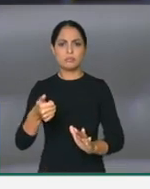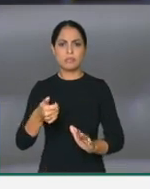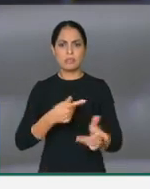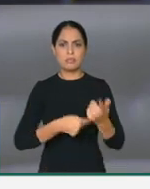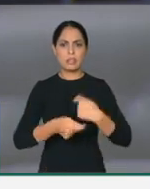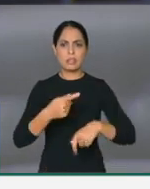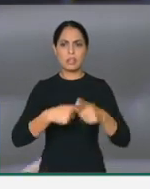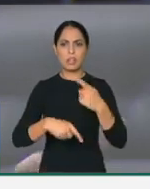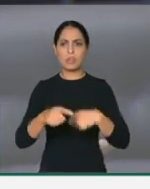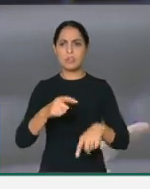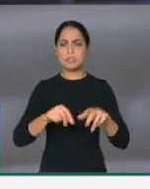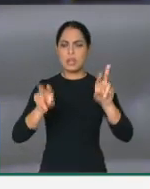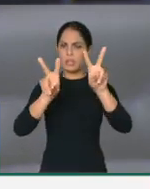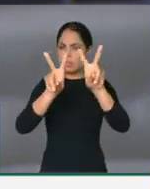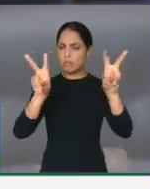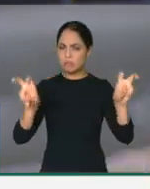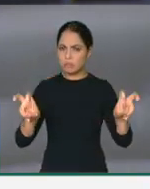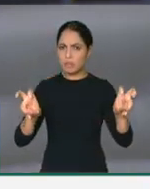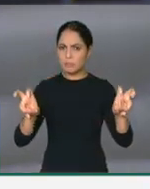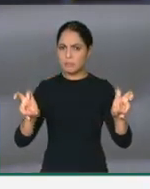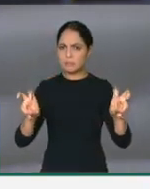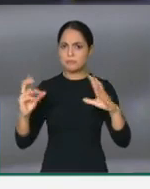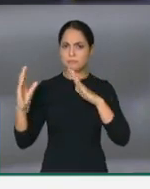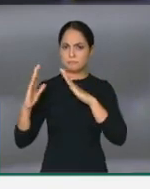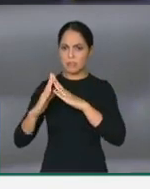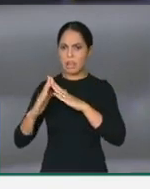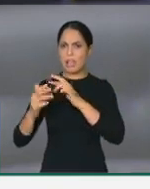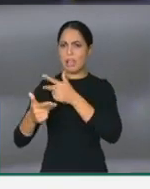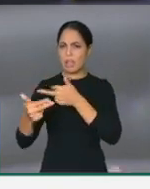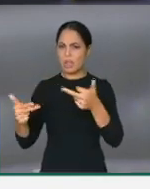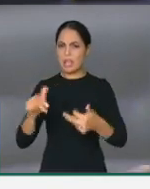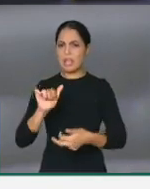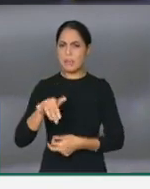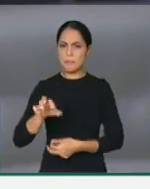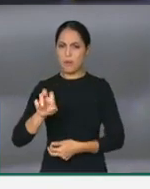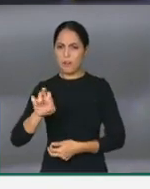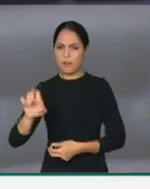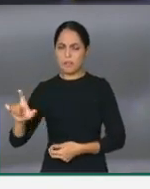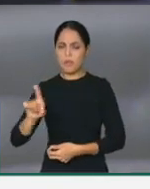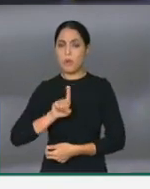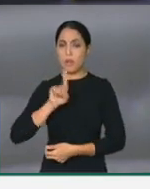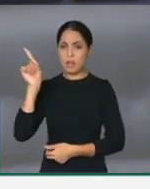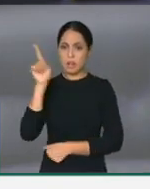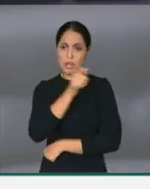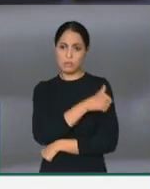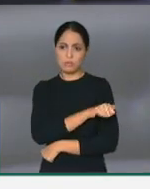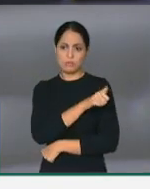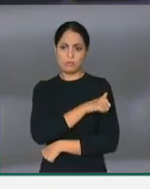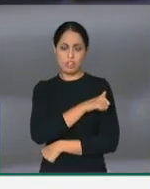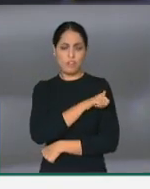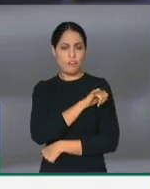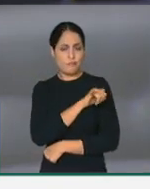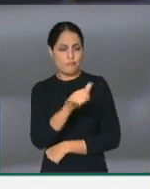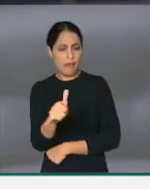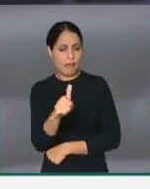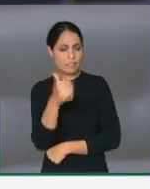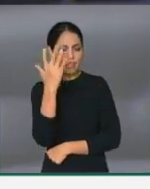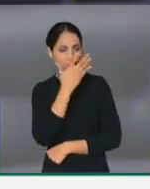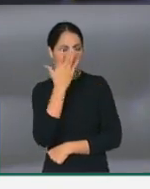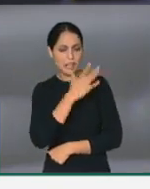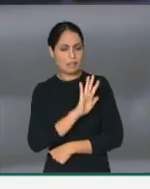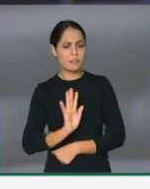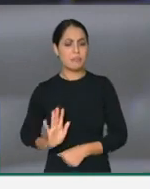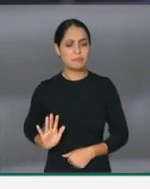fez em relação a imóveis no estado do Rio de Janeiro. Diz que não tem nada a ver com o que acontece no Rio